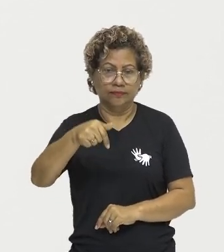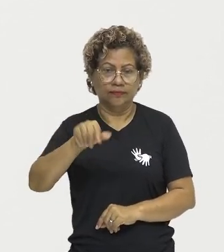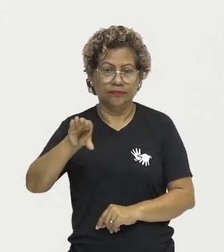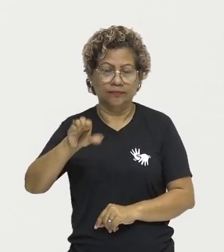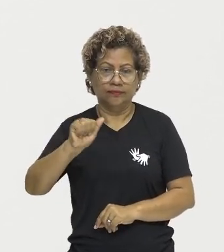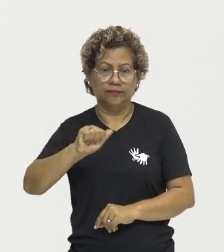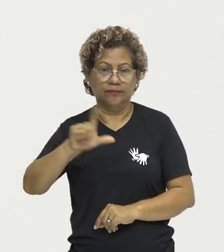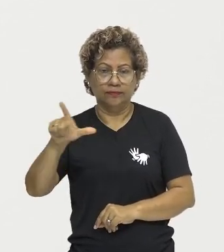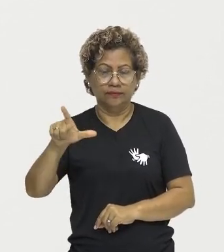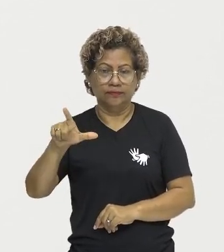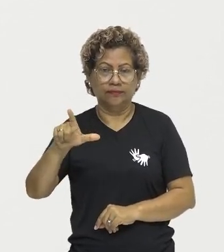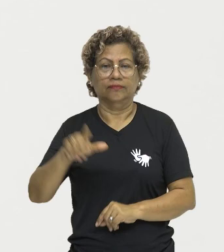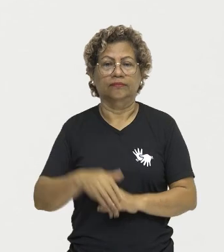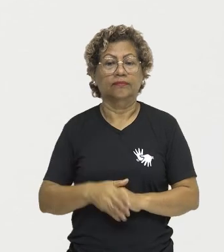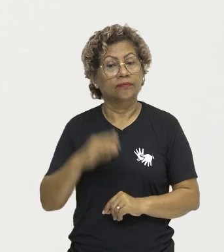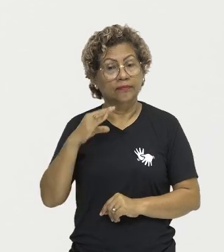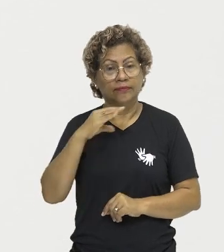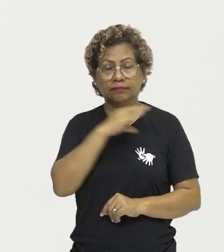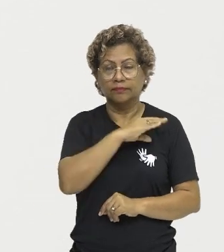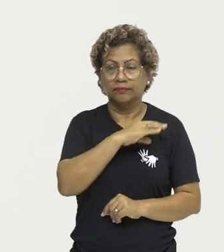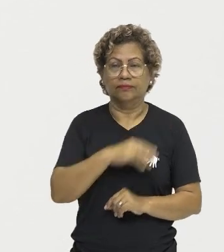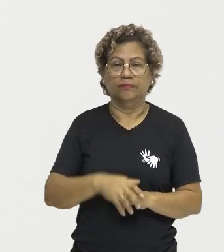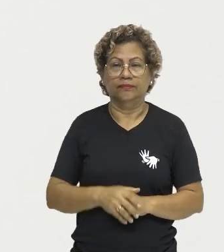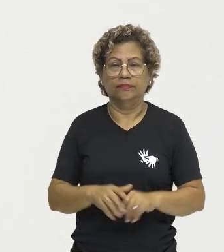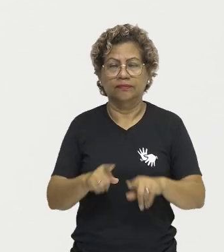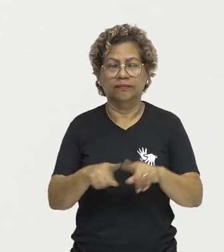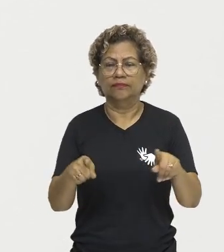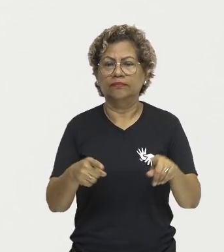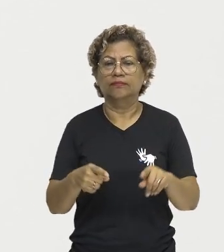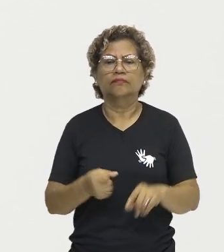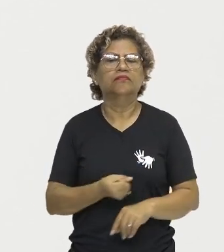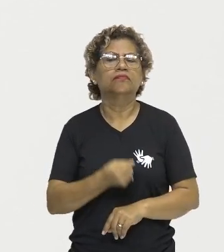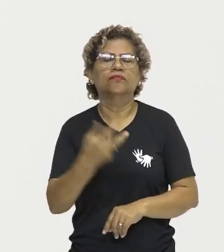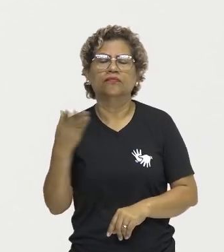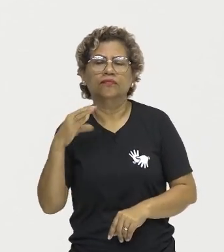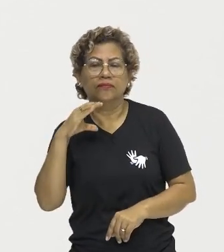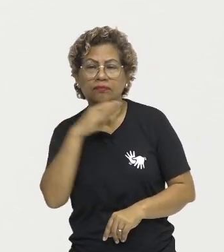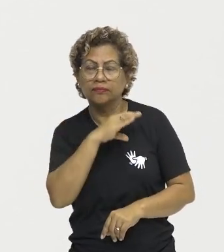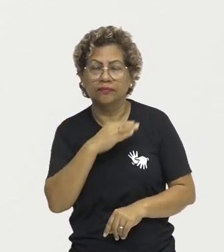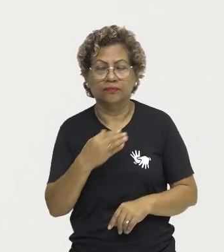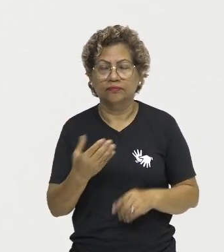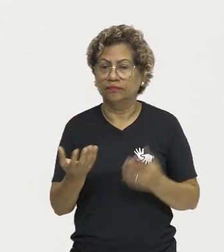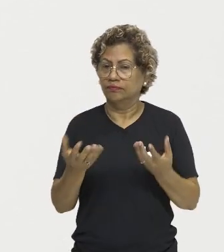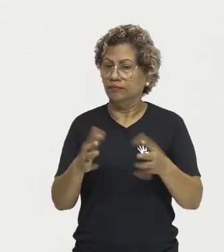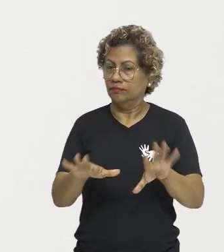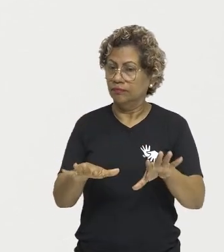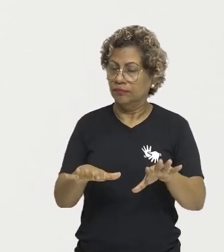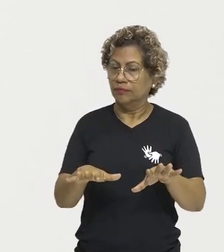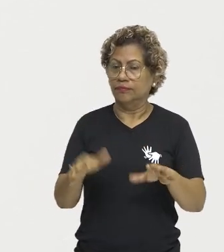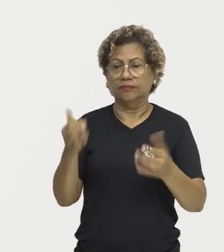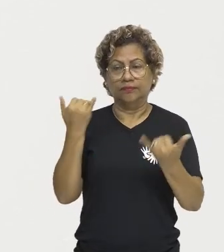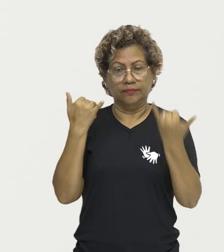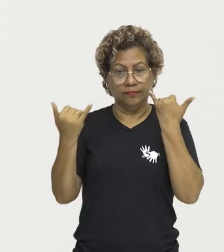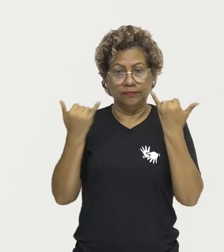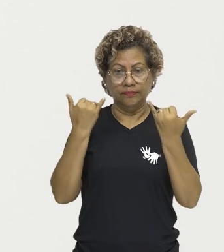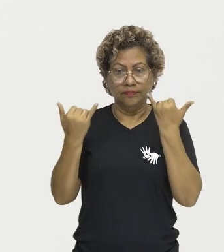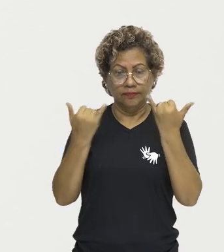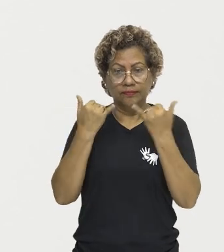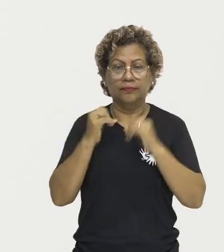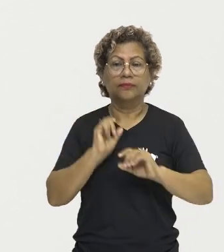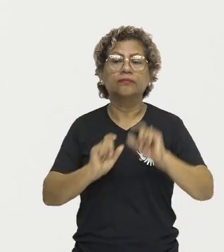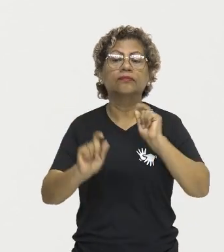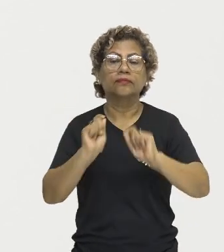73,7 calorias. Só que eu não quero a quantidade de calor. Ele quer saber o